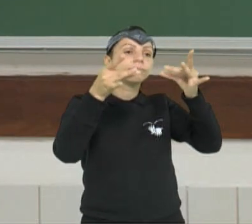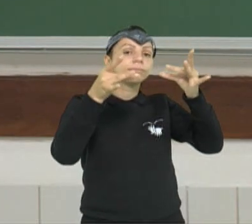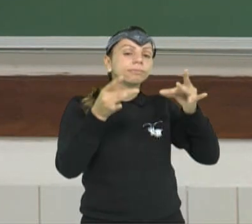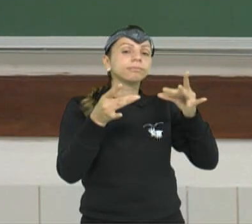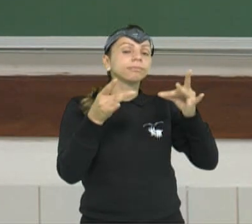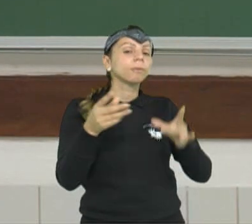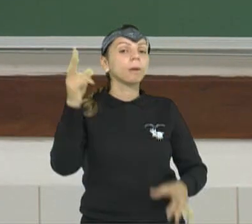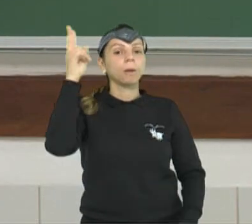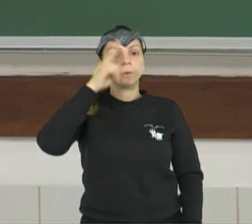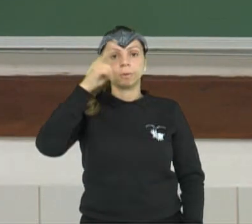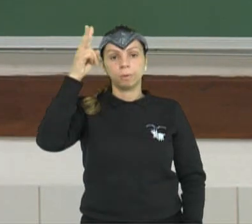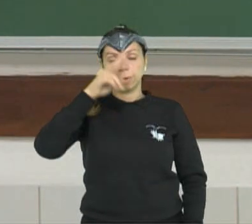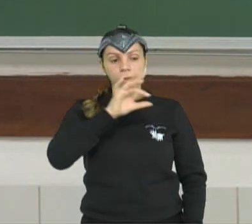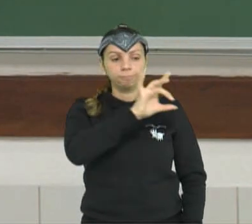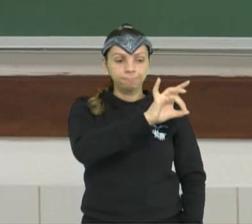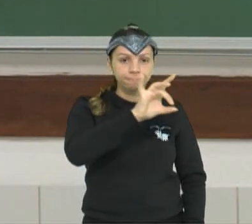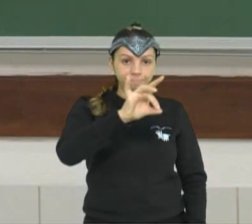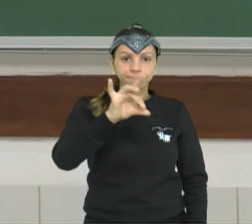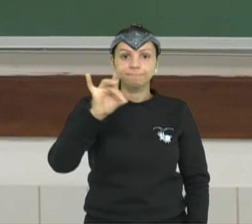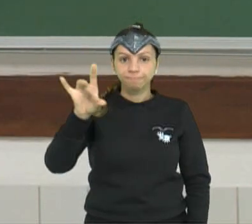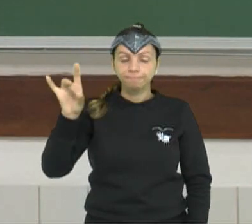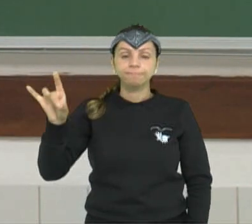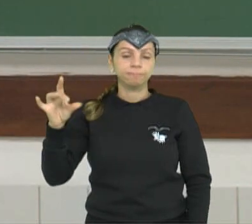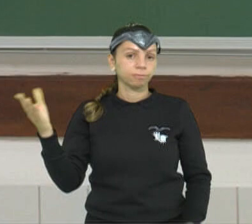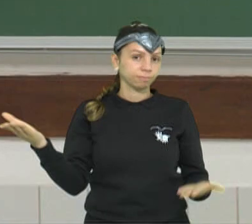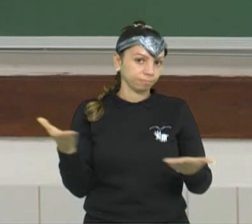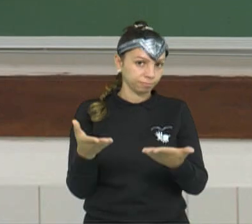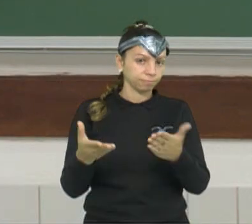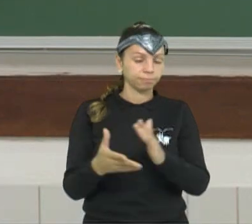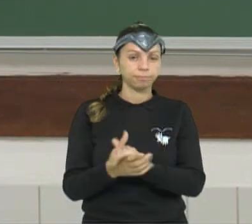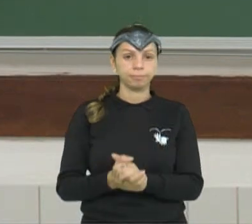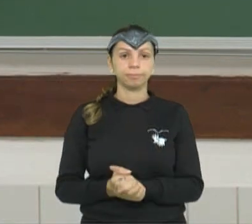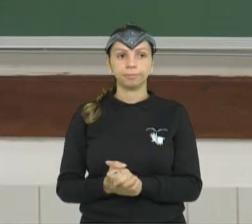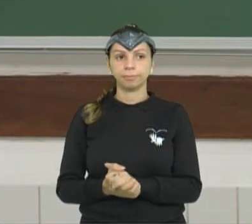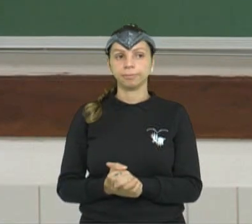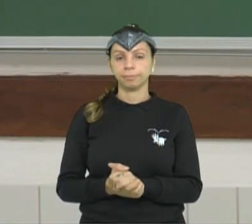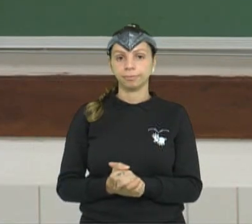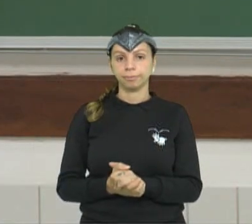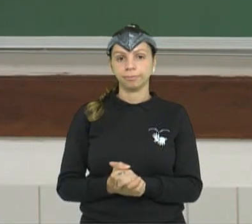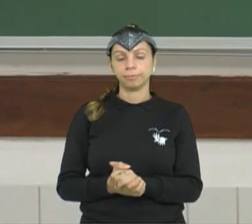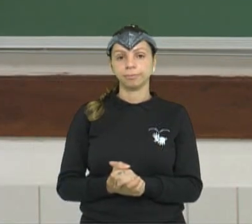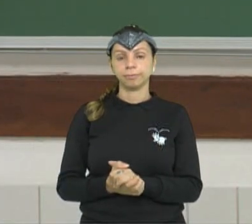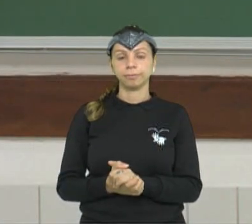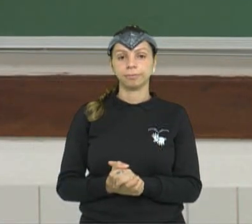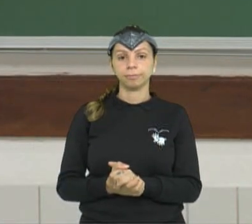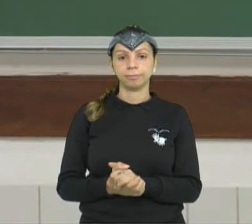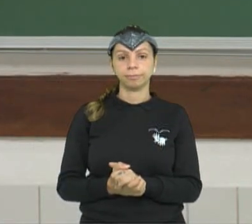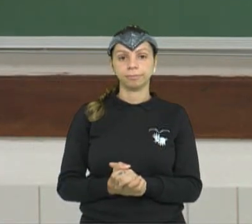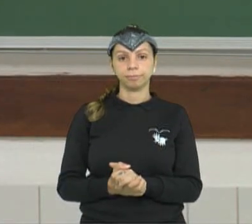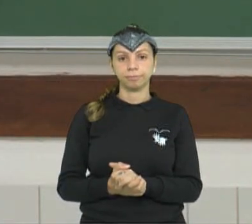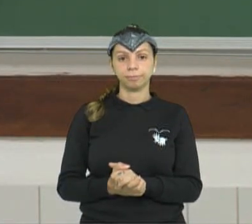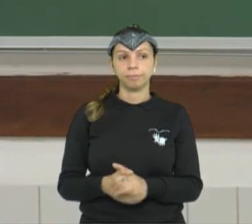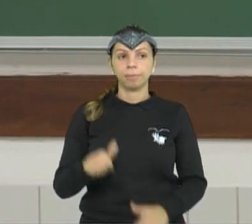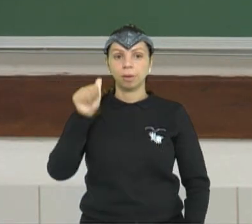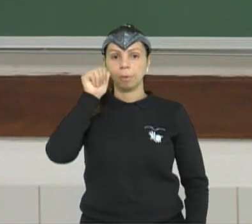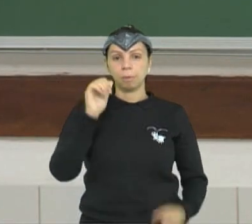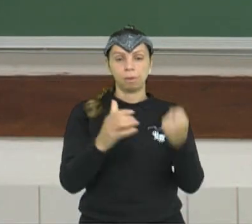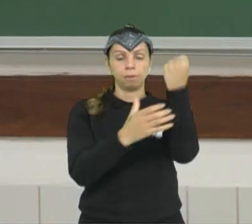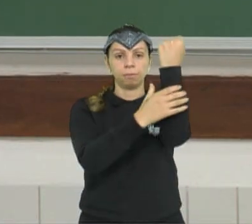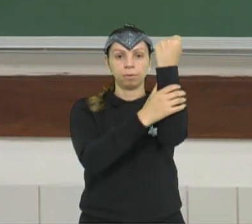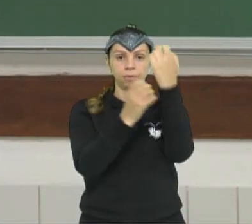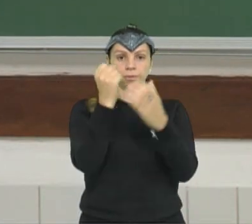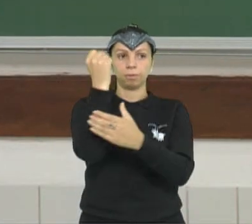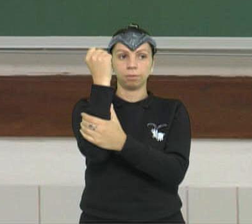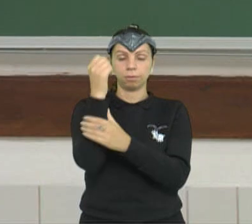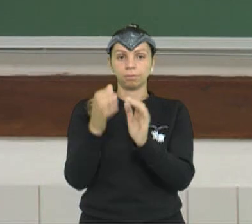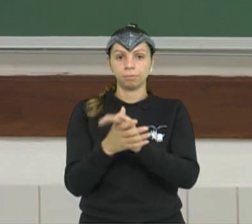a historinha de cada um dos personagens que nós vamos ver hoje. Então, nós temos a Wonder Woman, próximo,